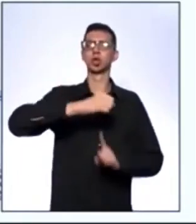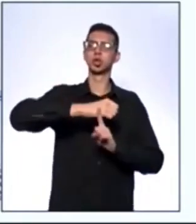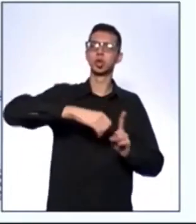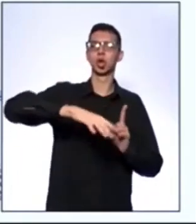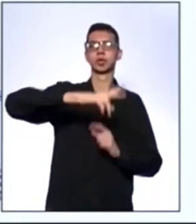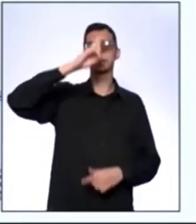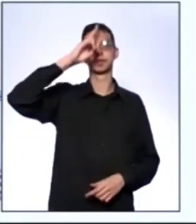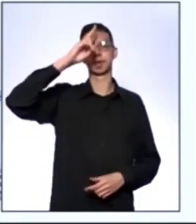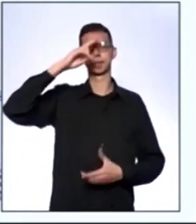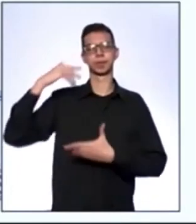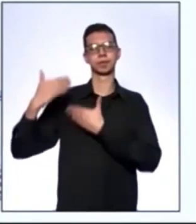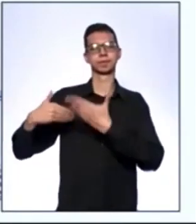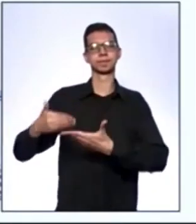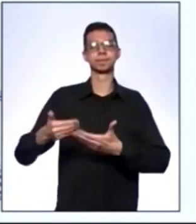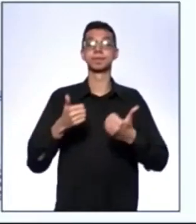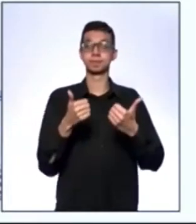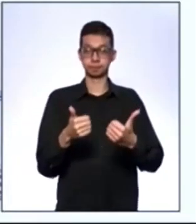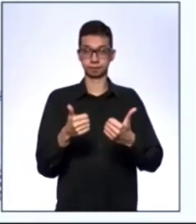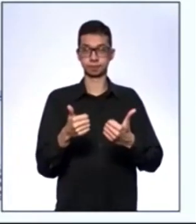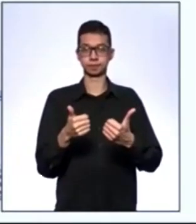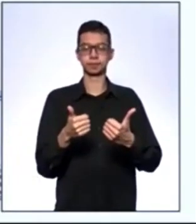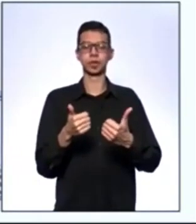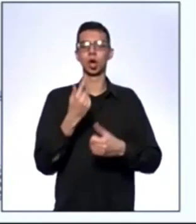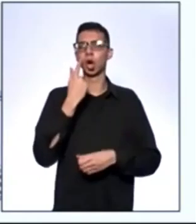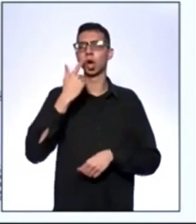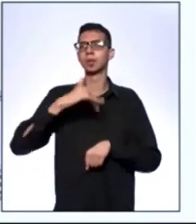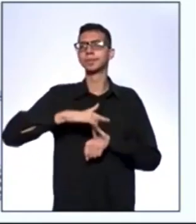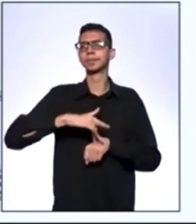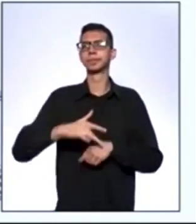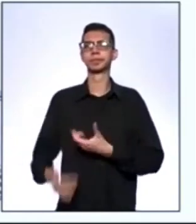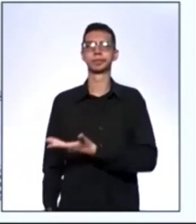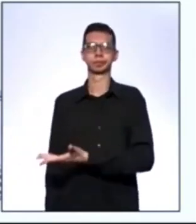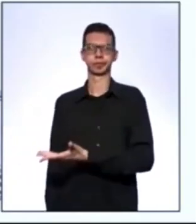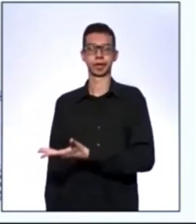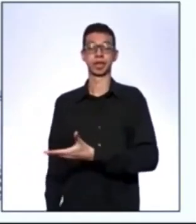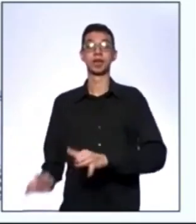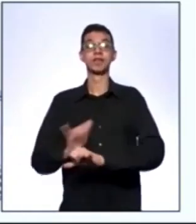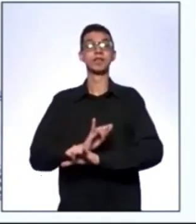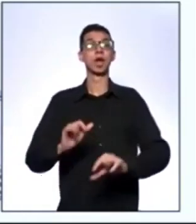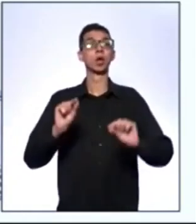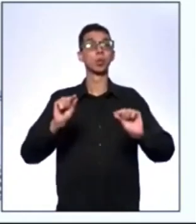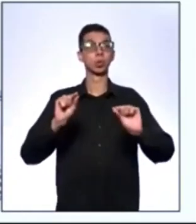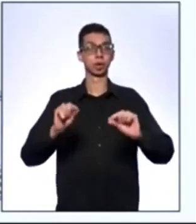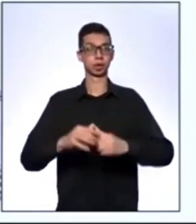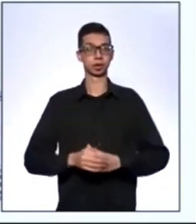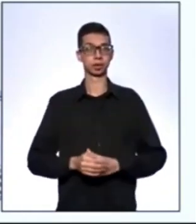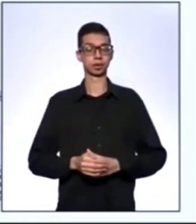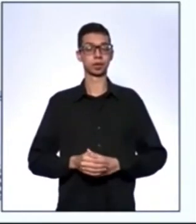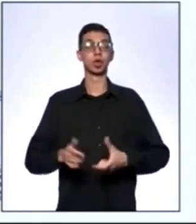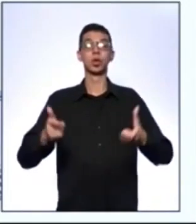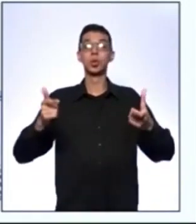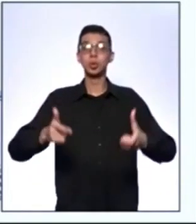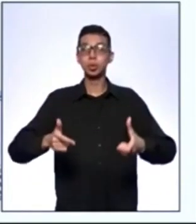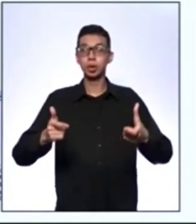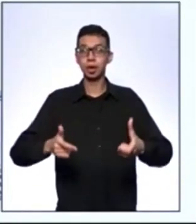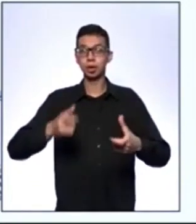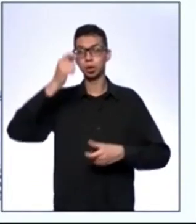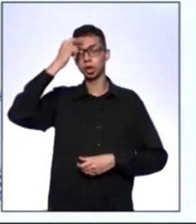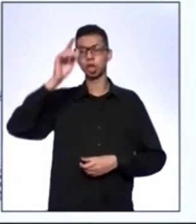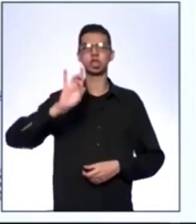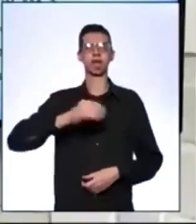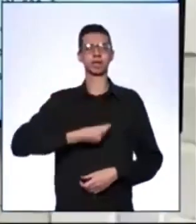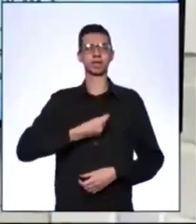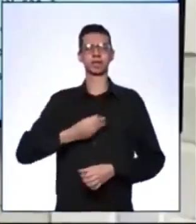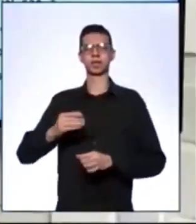Da memória social, tá? E tem um absurdo ali dizendo que patrimônio cultural limita-se à vida das elites. Isso é